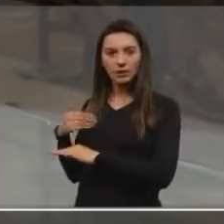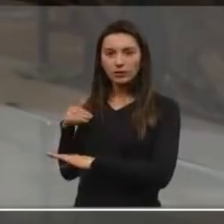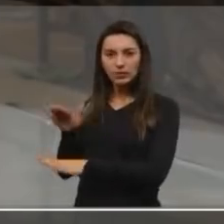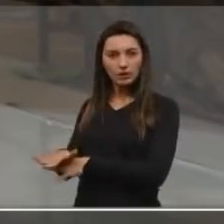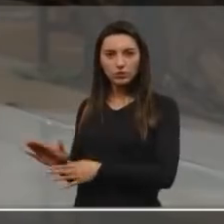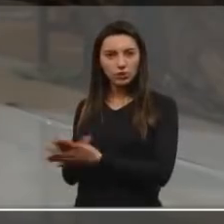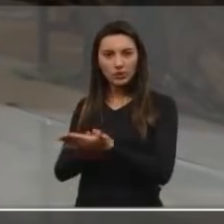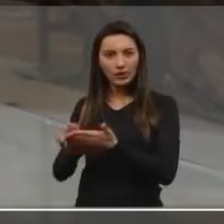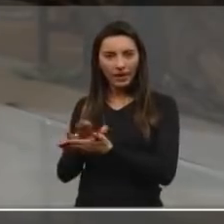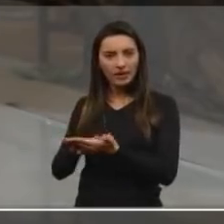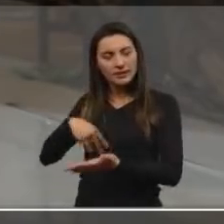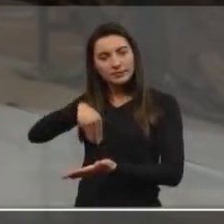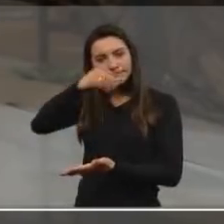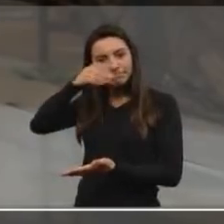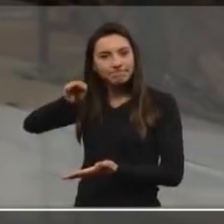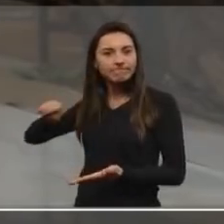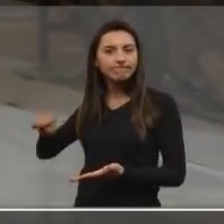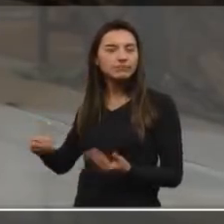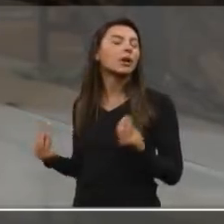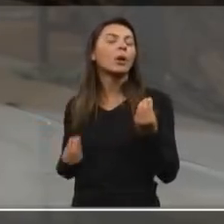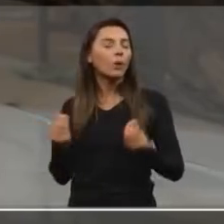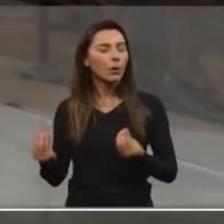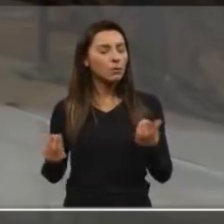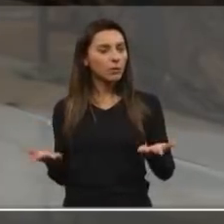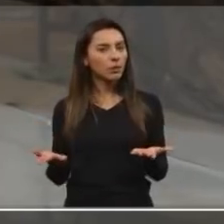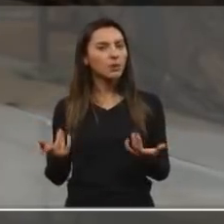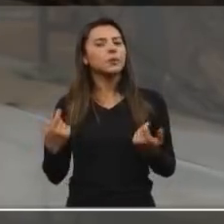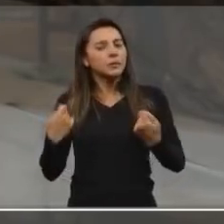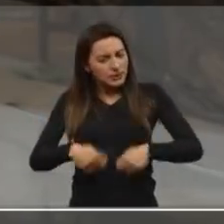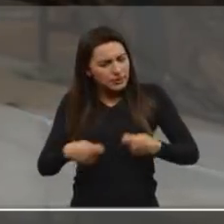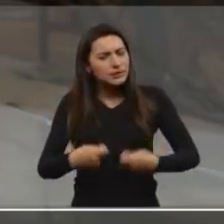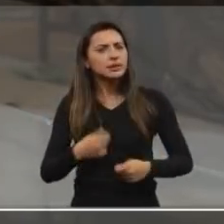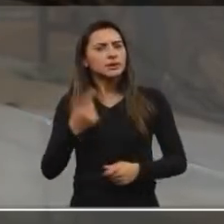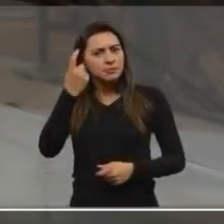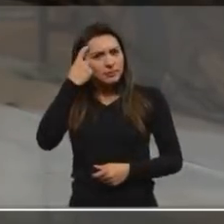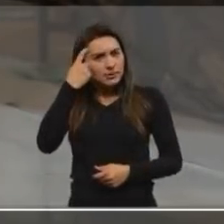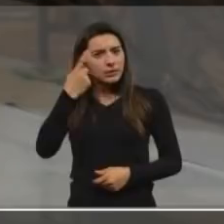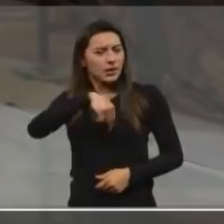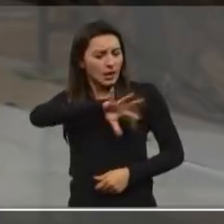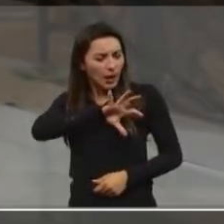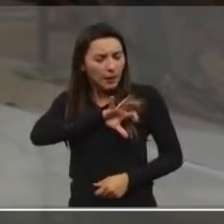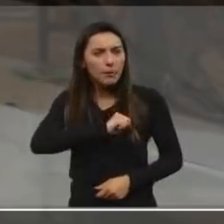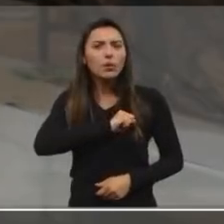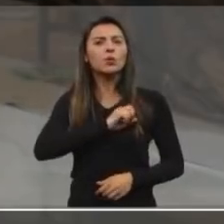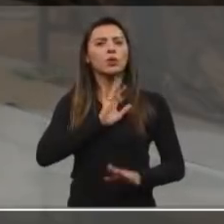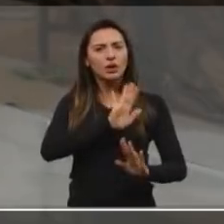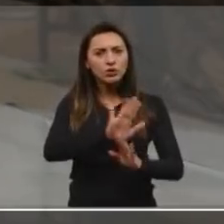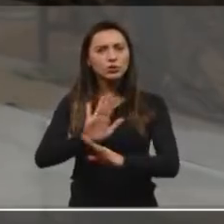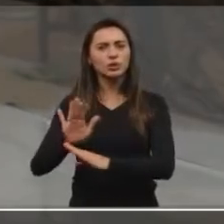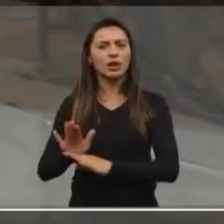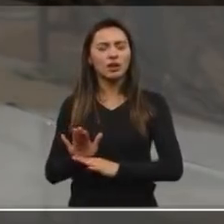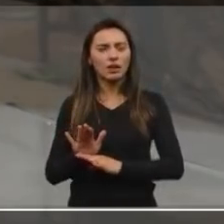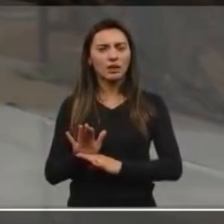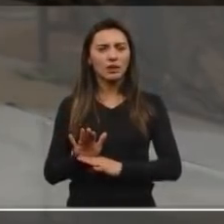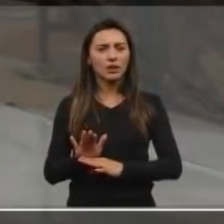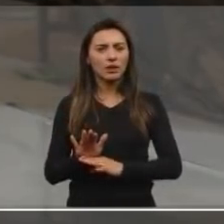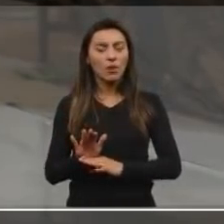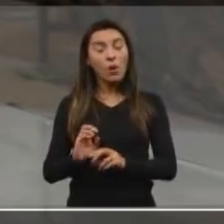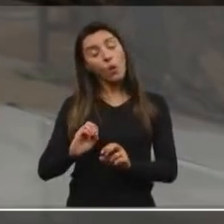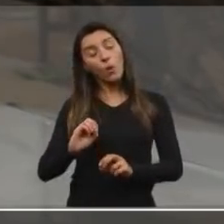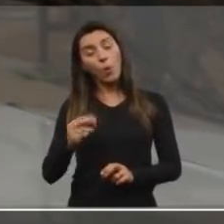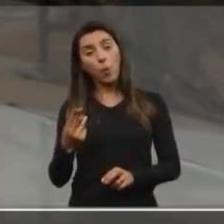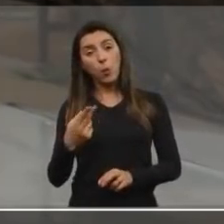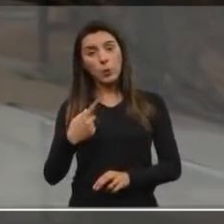pobres ajudar os com caridade com amor com atenção é ou nós estamos ficando